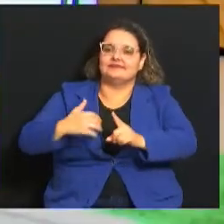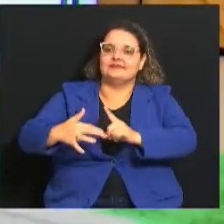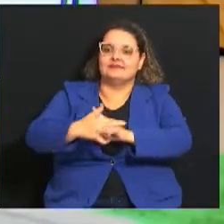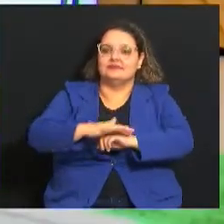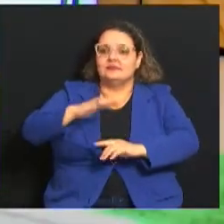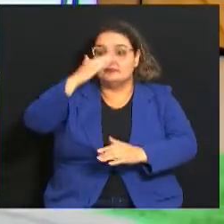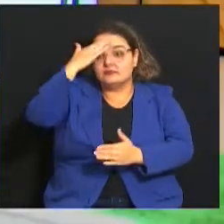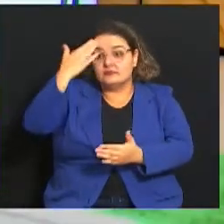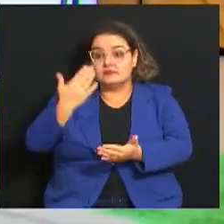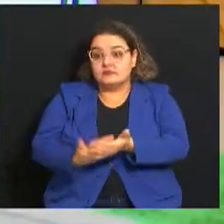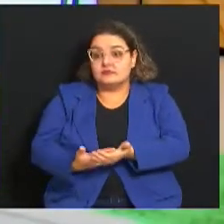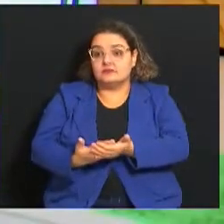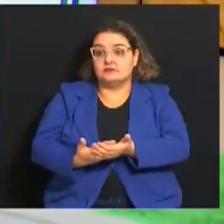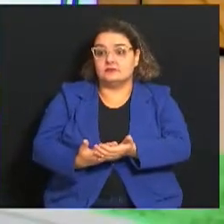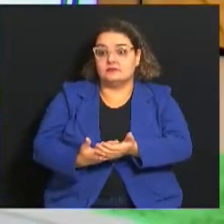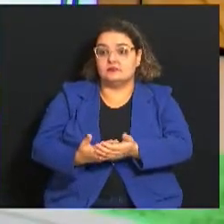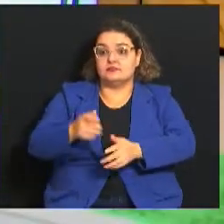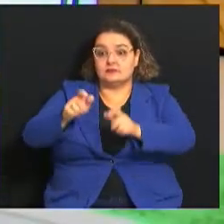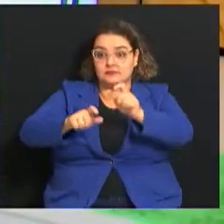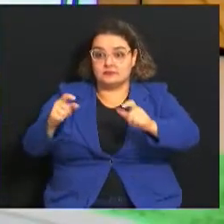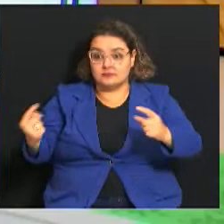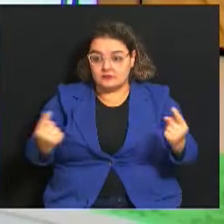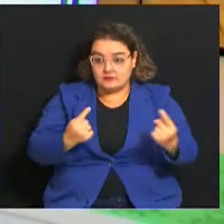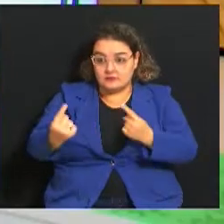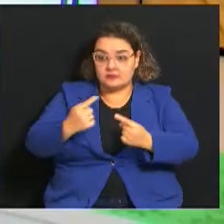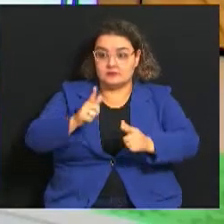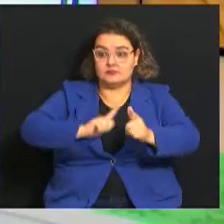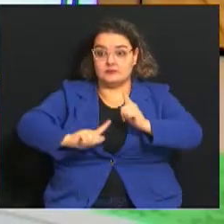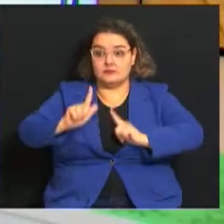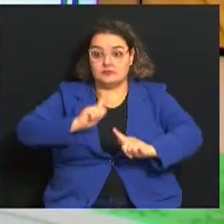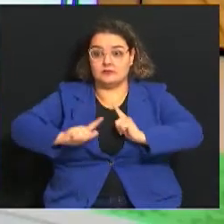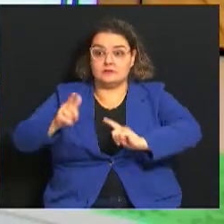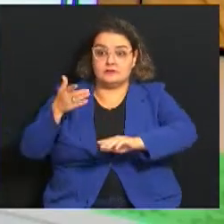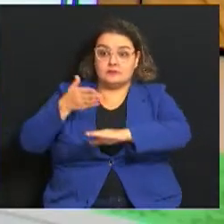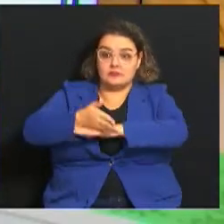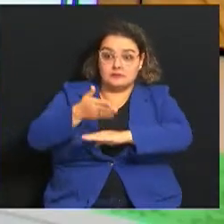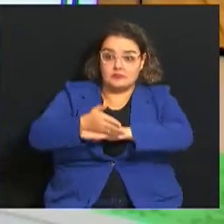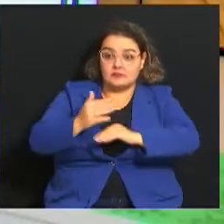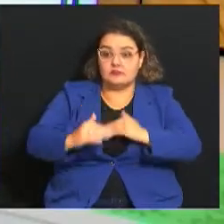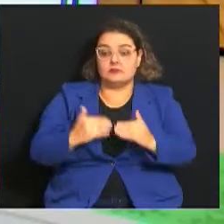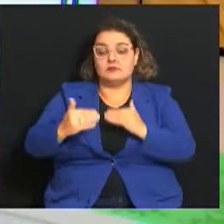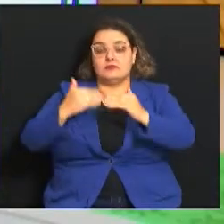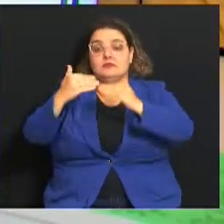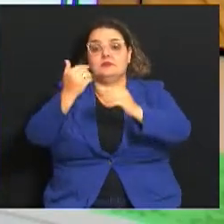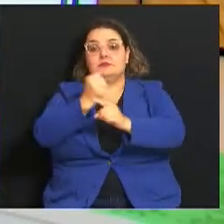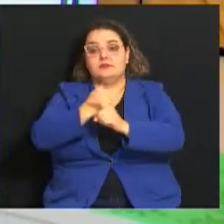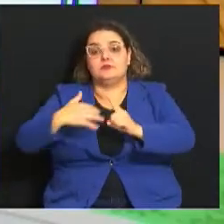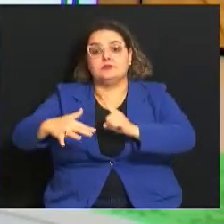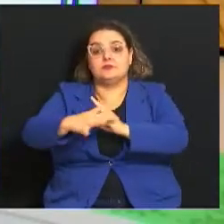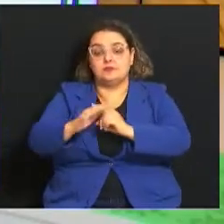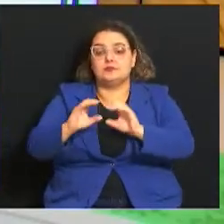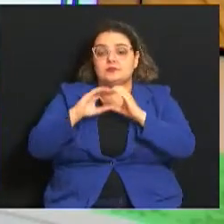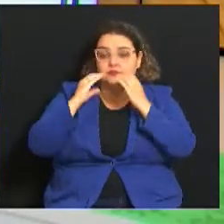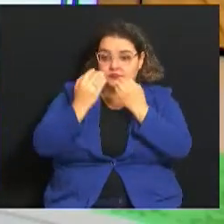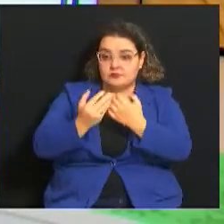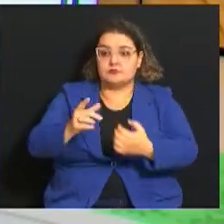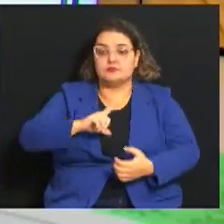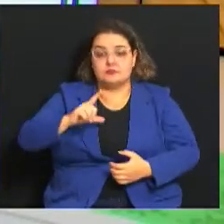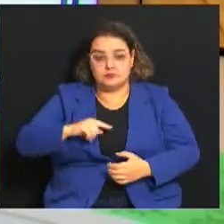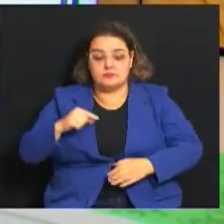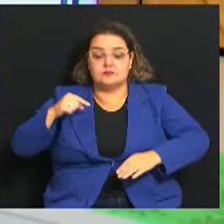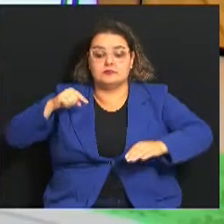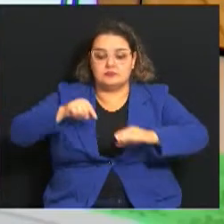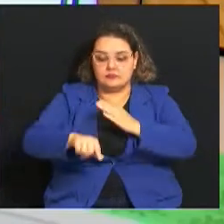que quando a gente traz essas pessoas para fazerem a gestão, para participar do desenvolvimento social da sua comunidade, a gente tem um grande avanço, né?